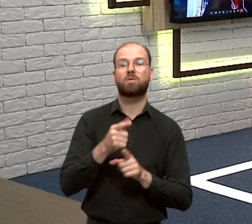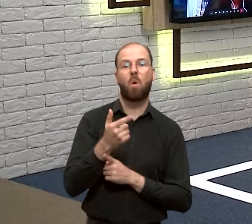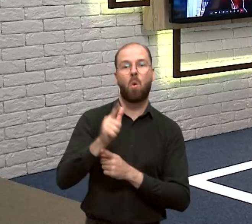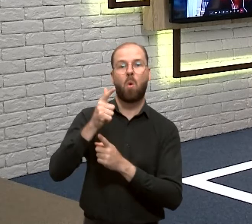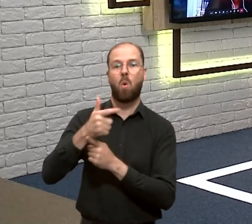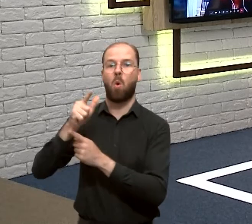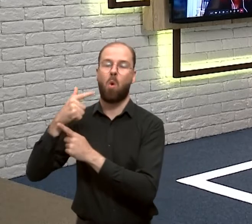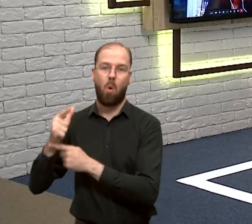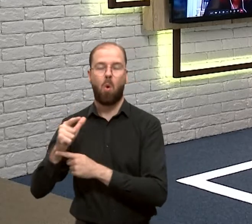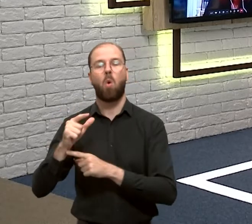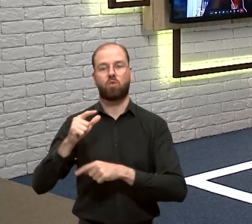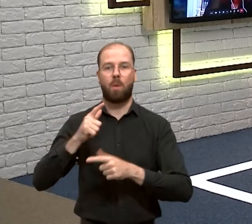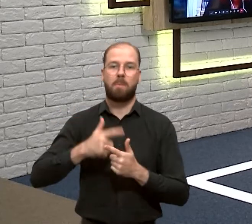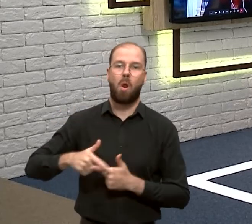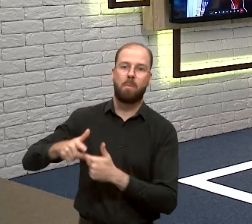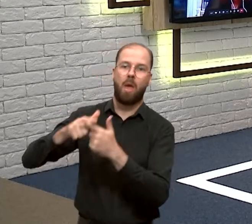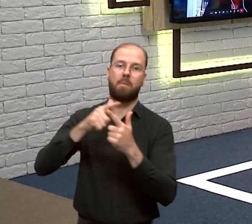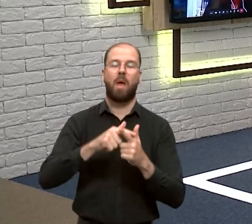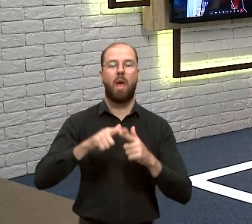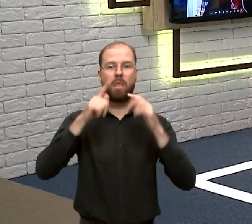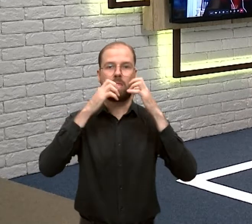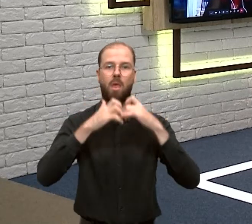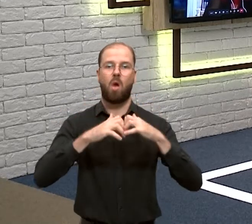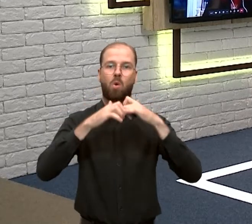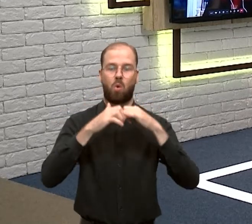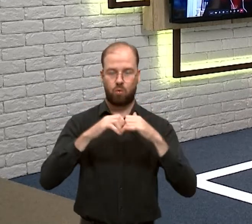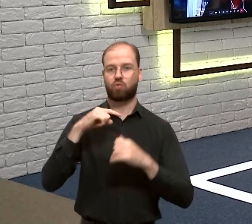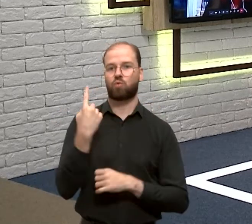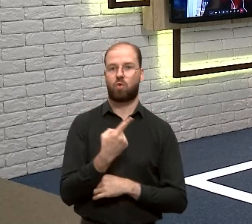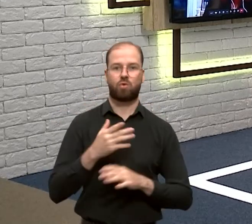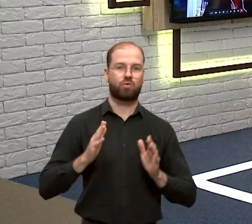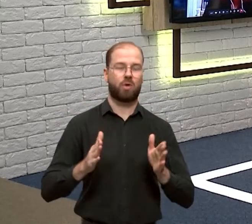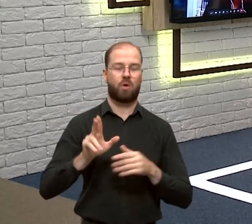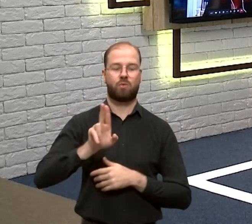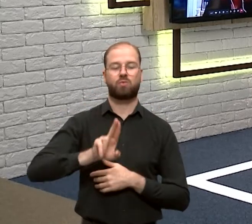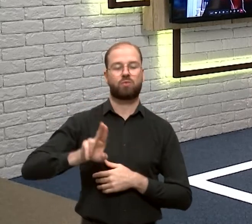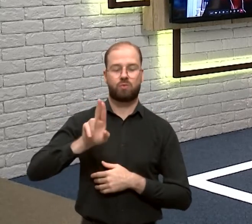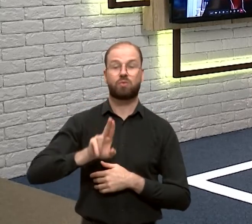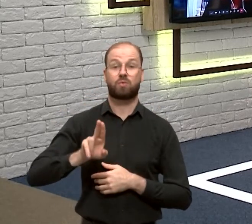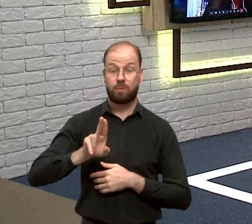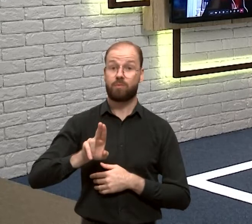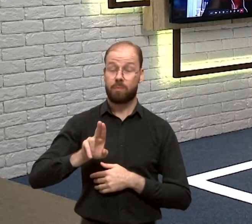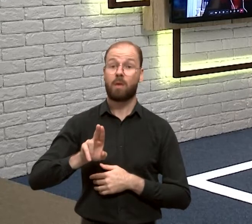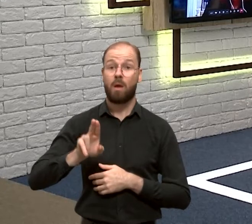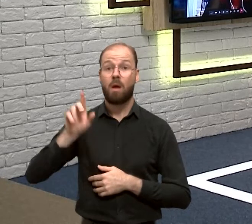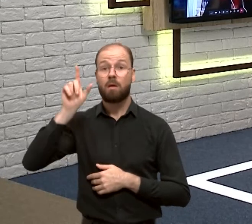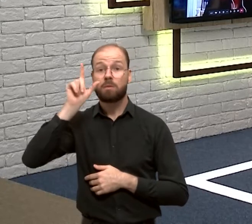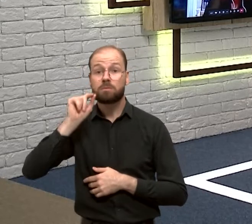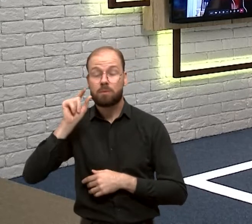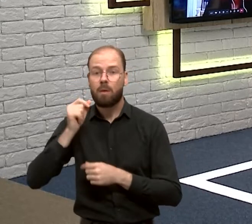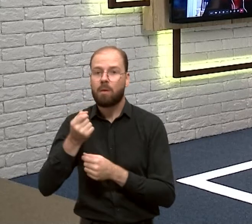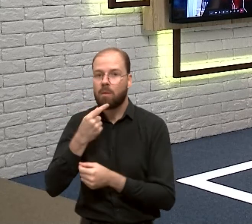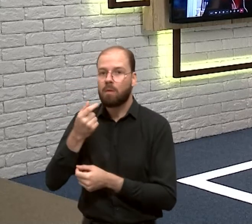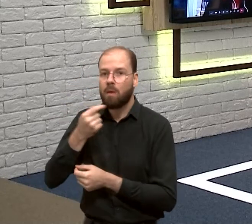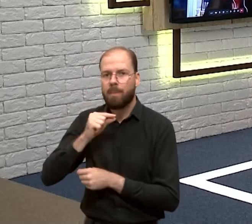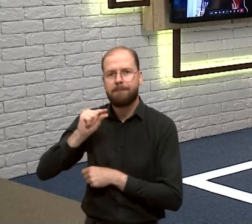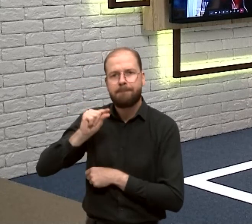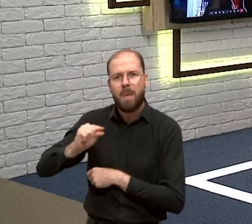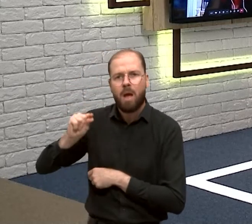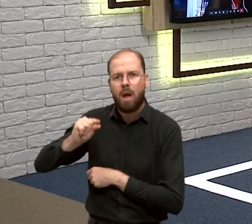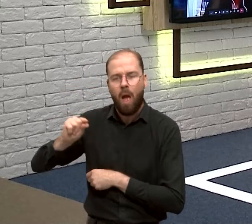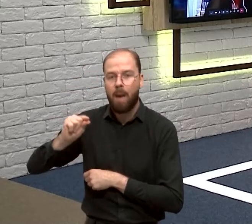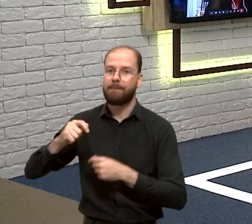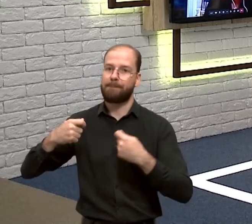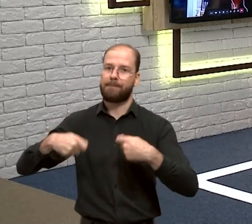transtornos específicos neurológicos também a gente já vem usando. Em doses muito baixinhas e sob orientação médica, de acordo